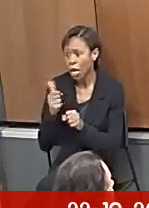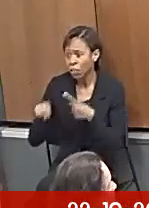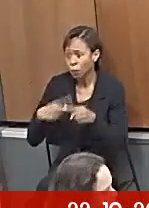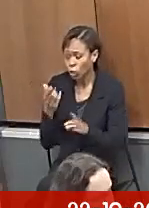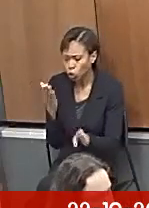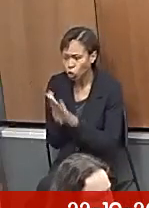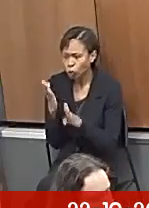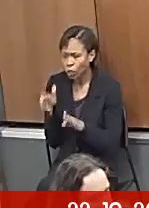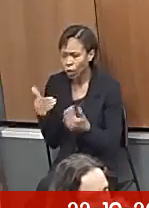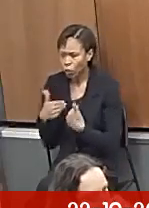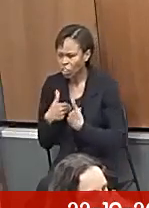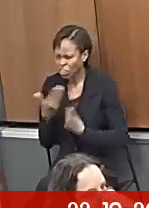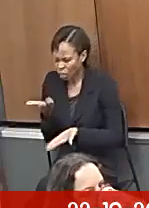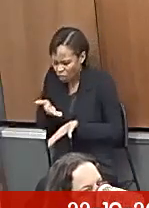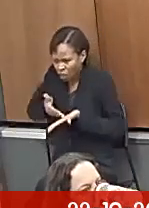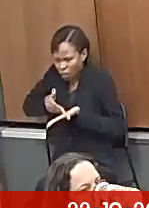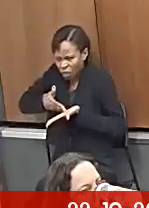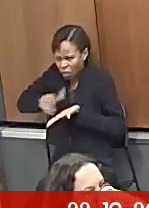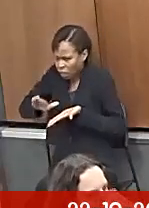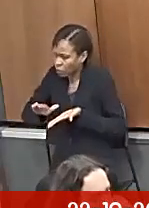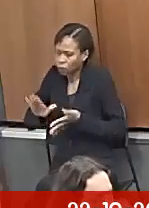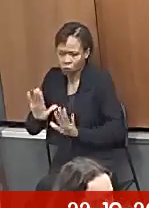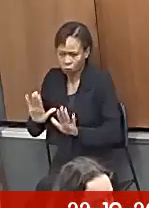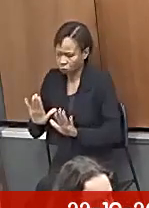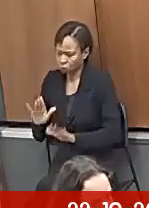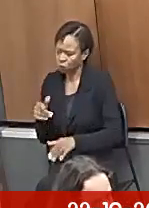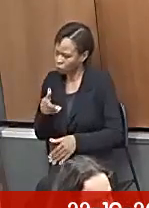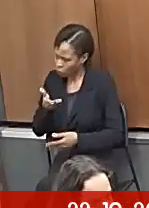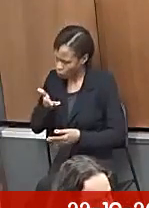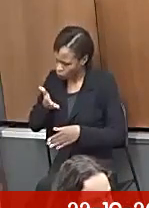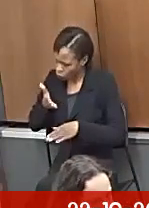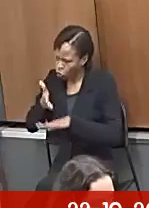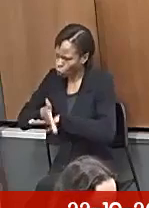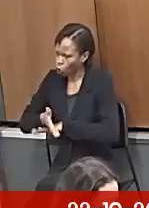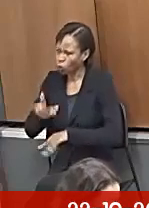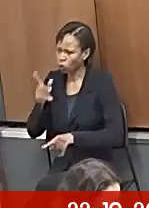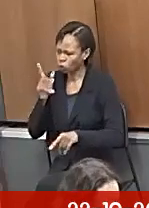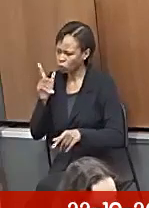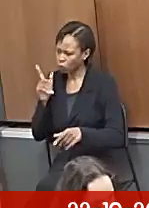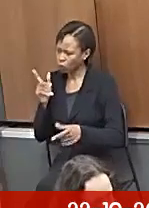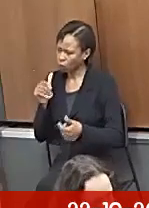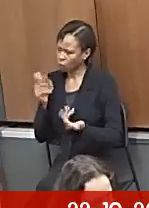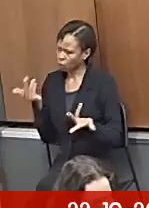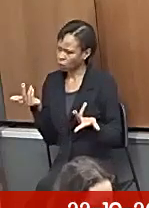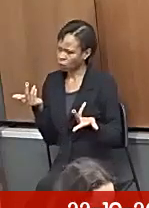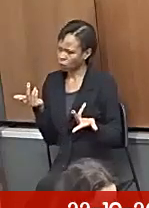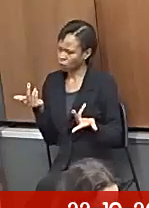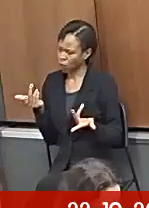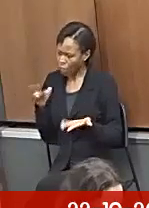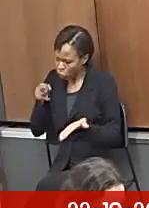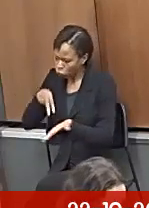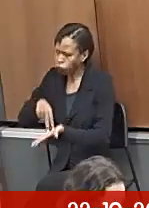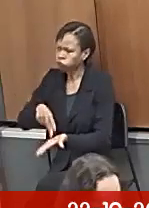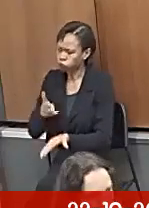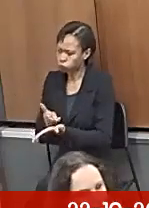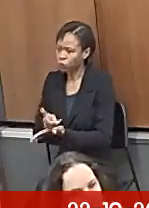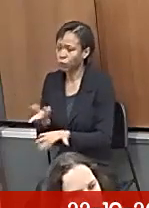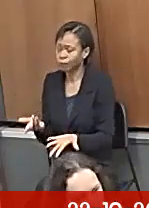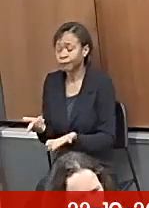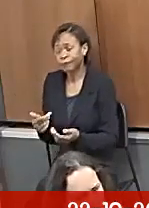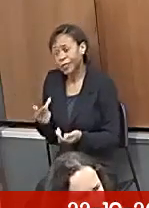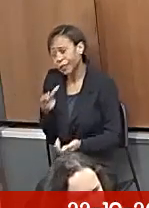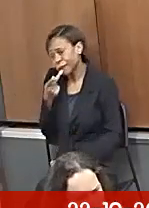né, intervimos e, né, deu tudo certo, manteve lá. Porque falar de lei, né, pelo que a gente vê, todo